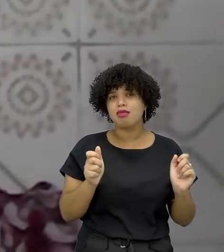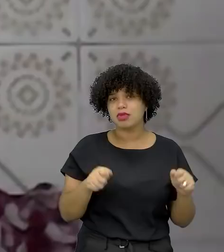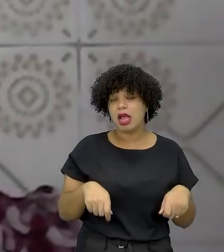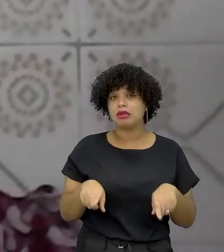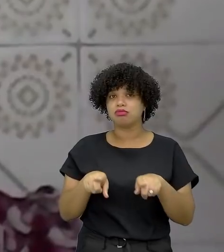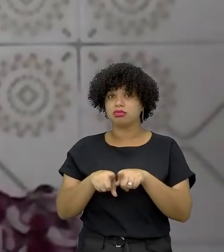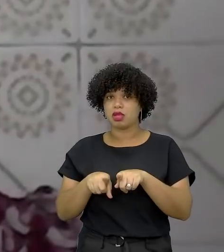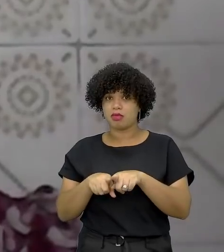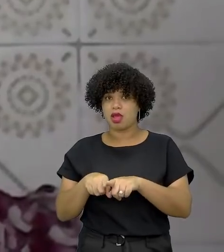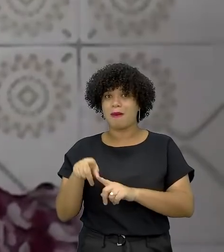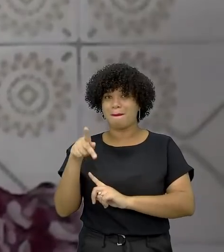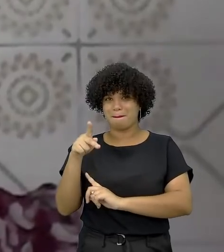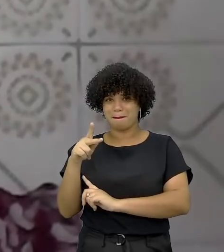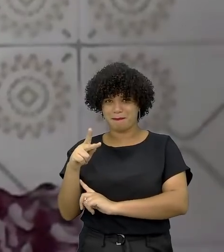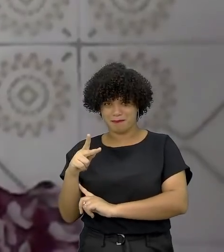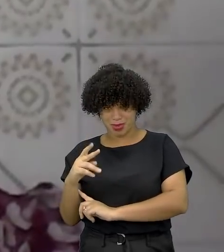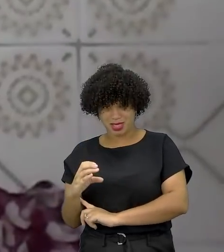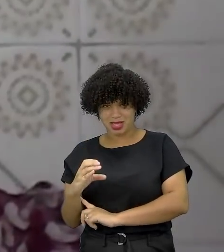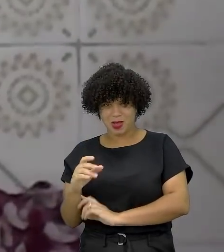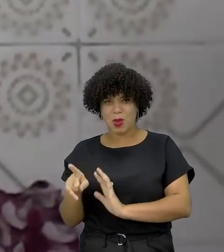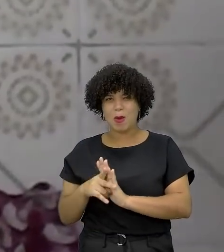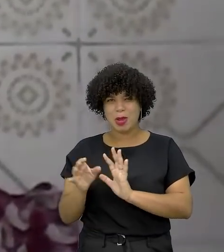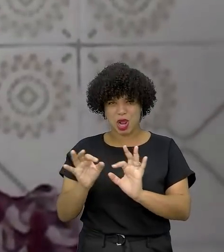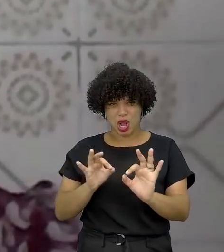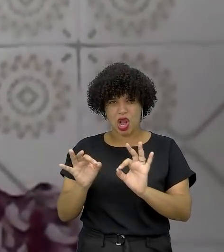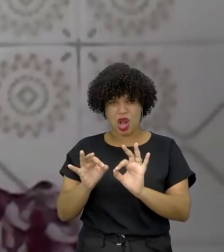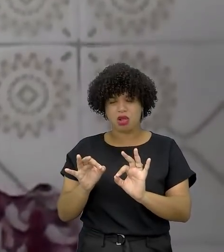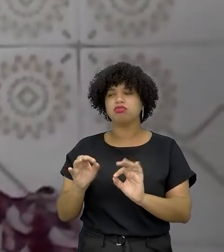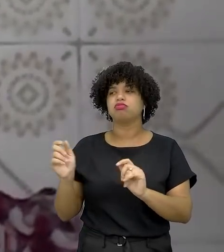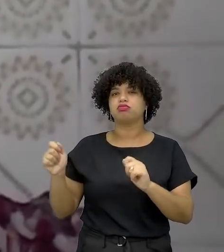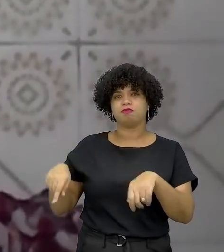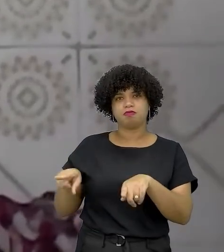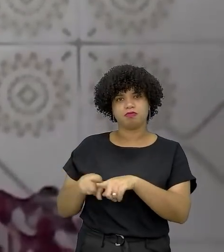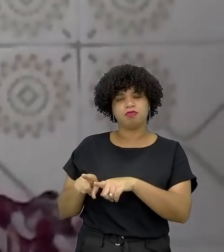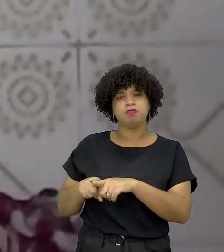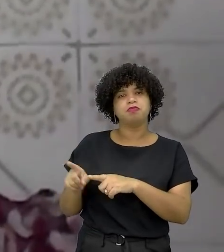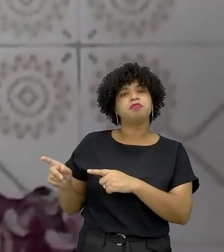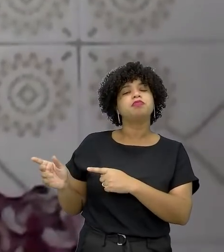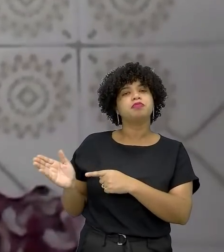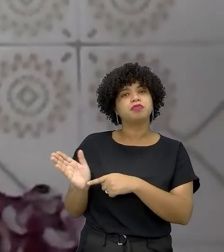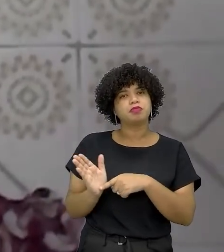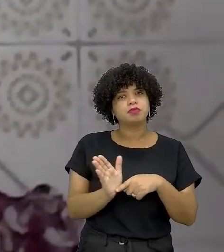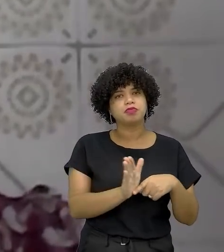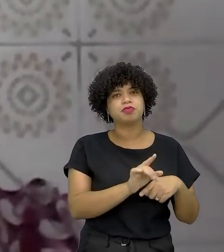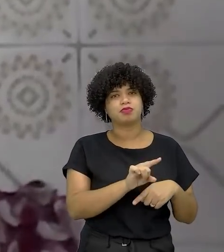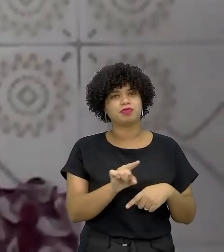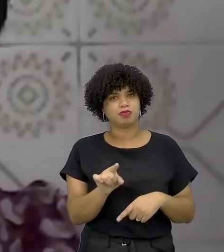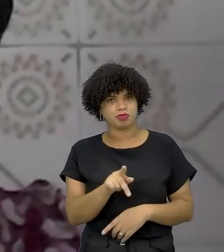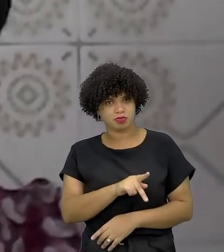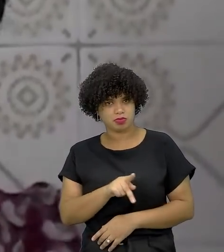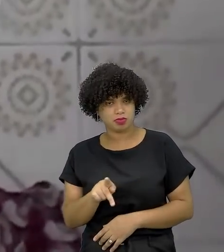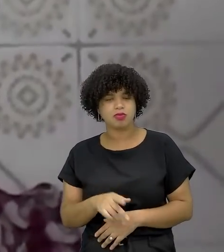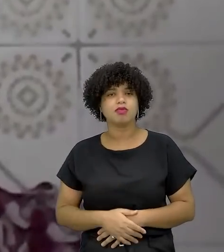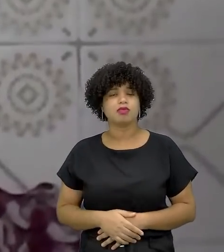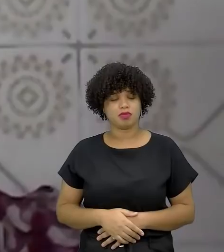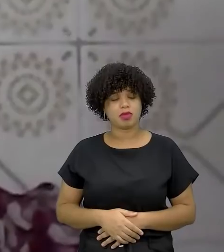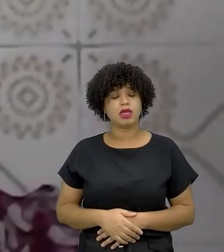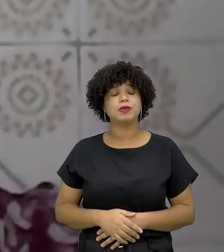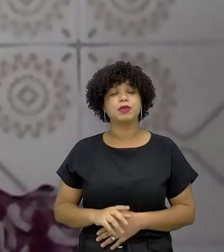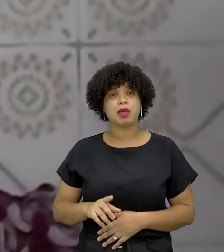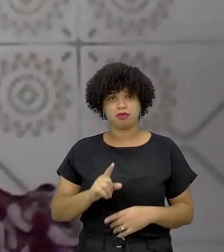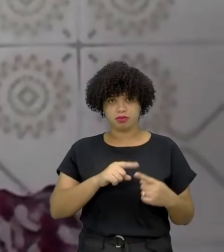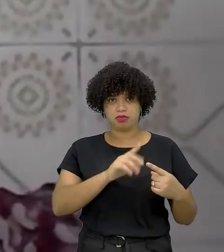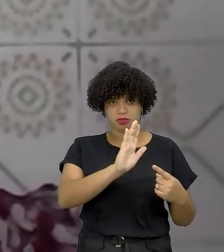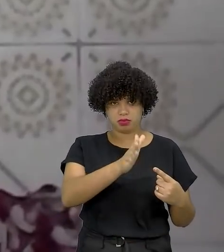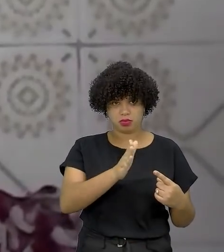né, vocês conseguem ter várias evidências, né, sobre essas habilidades. E aí, um segundo momento,